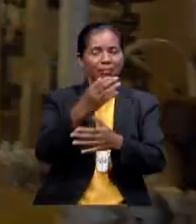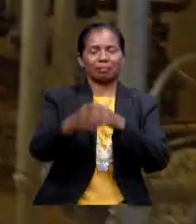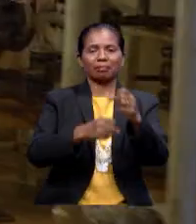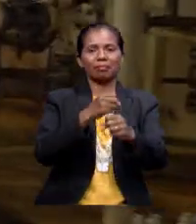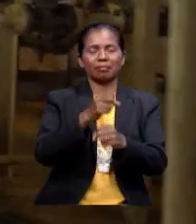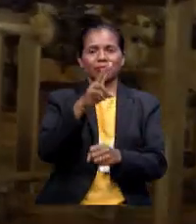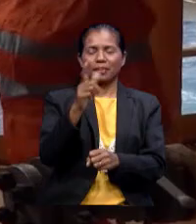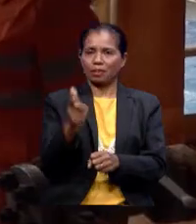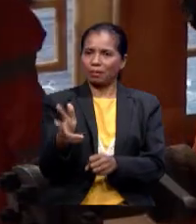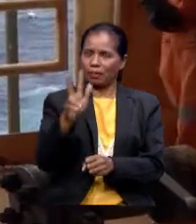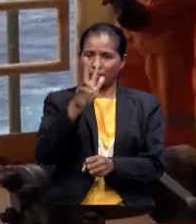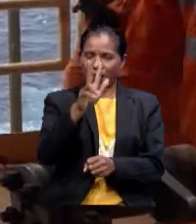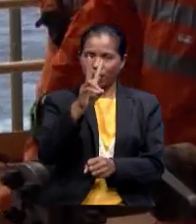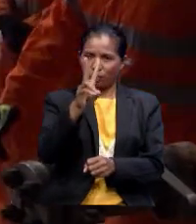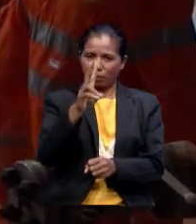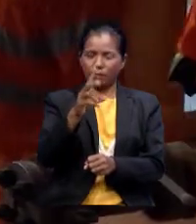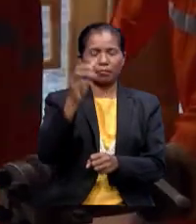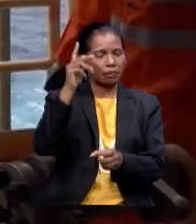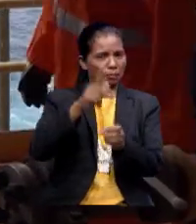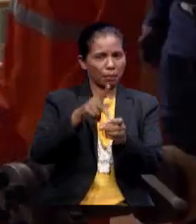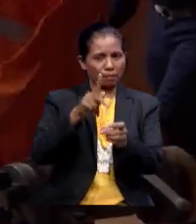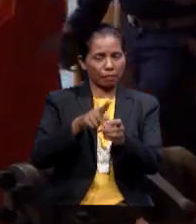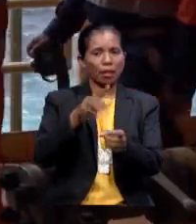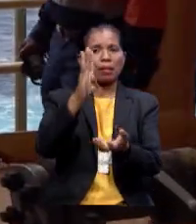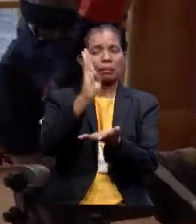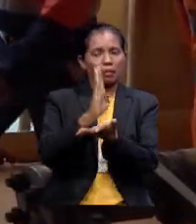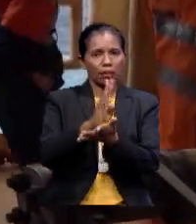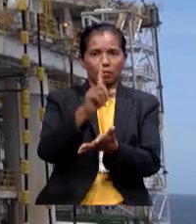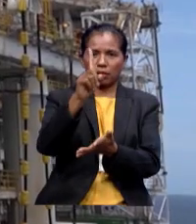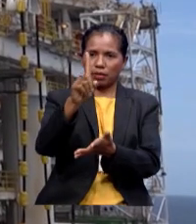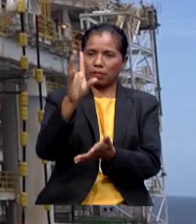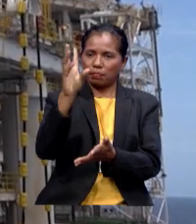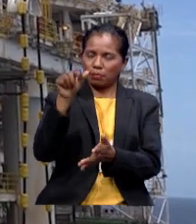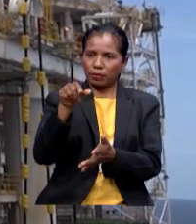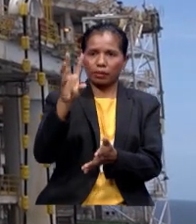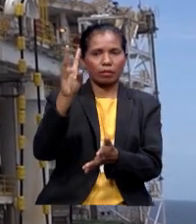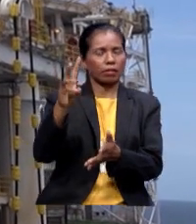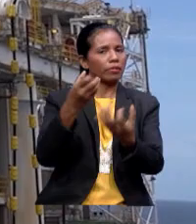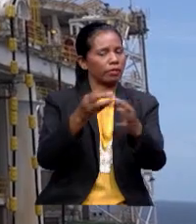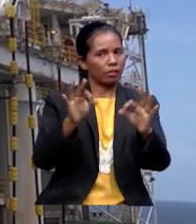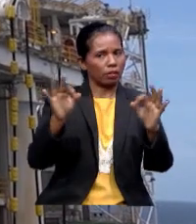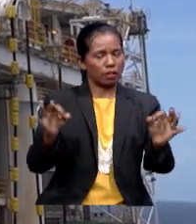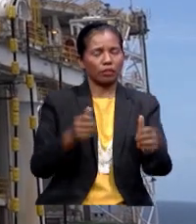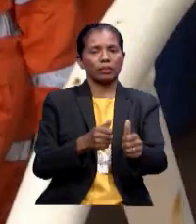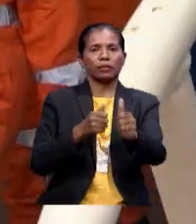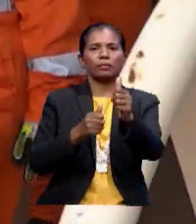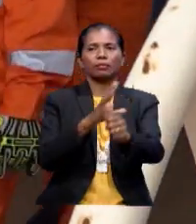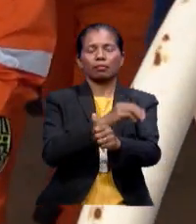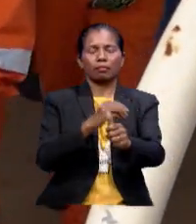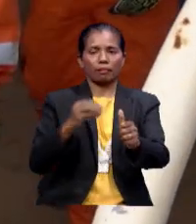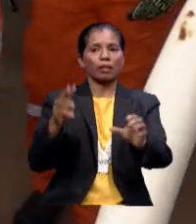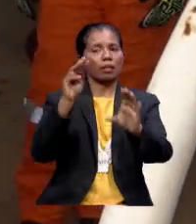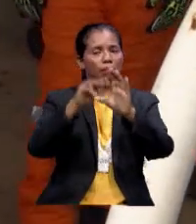nulu resin rua relata, fundo minerai bilion ida pontu nen lakon ia kofre estado, notuir estimasaun banku